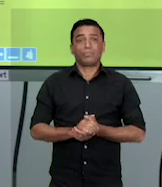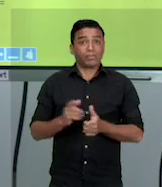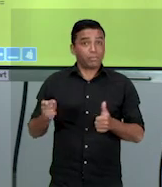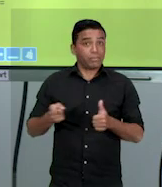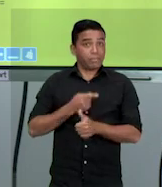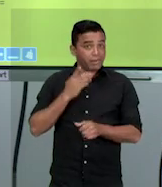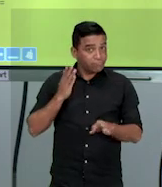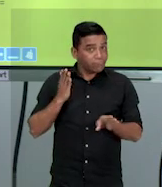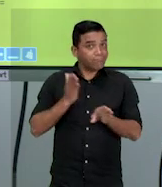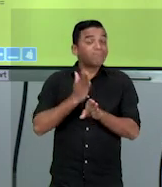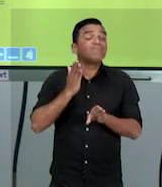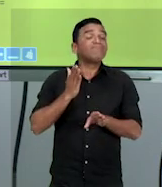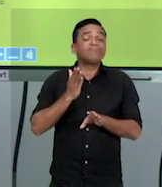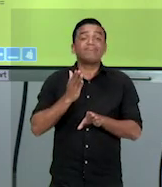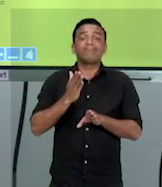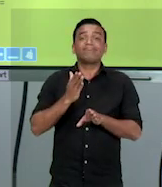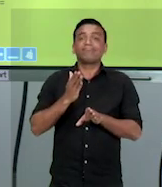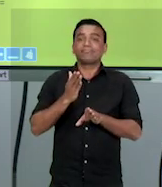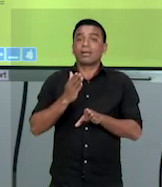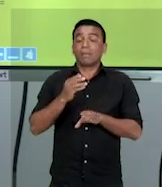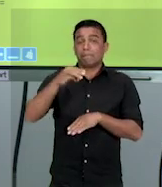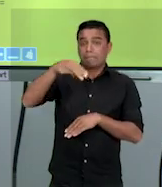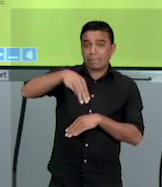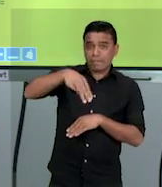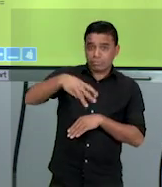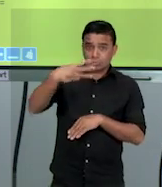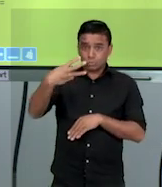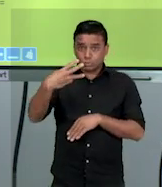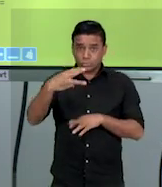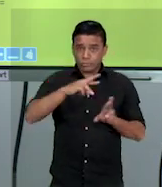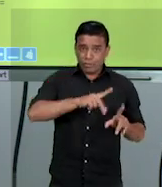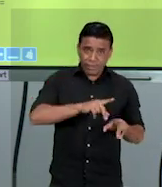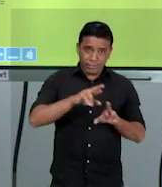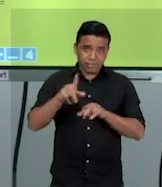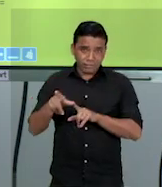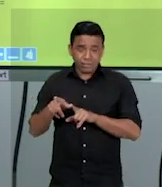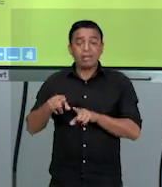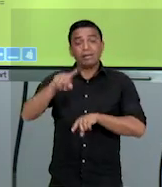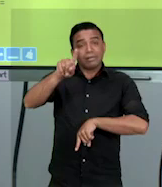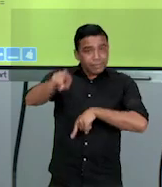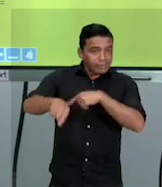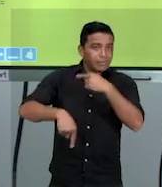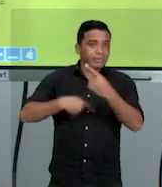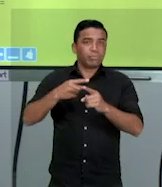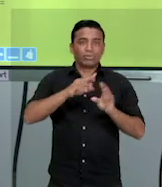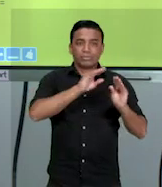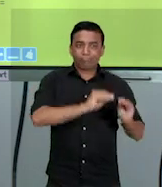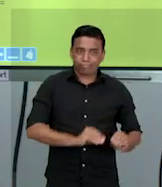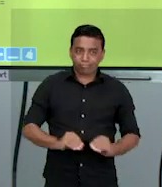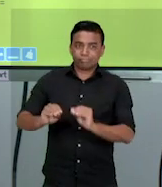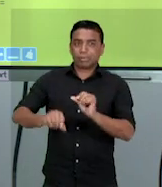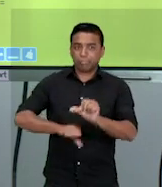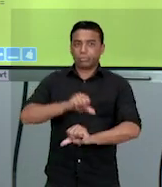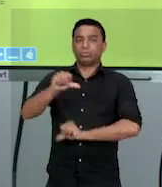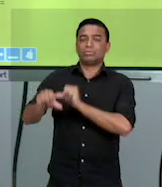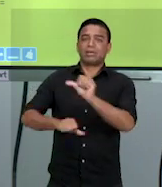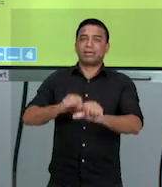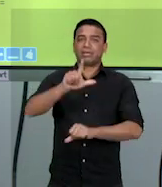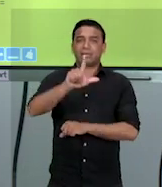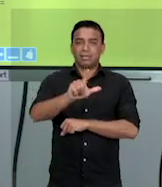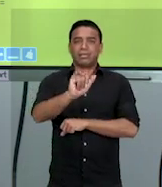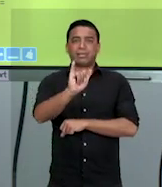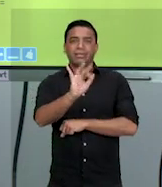a diferença em metros cúbicos e depois a gente vai transformar em